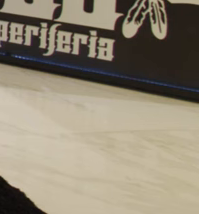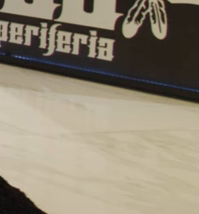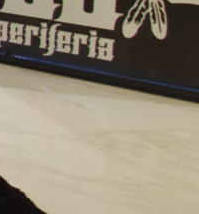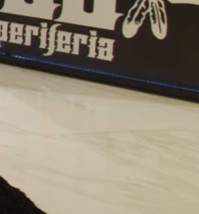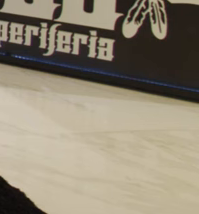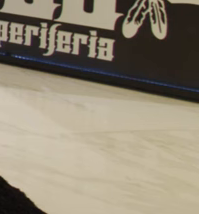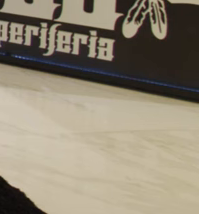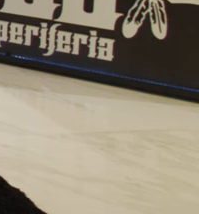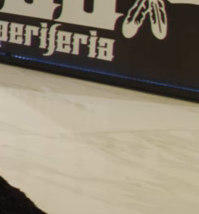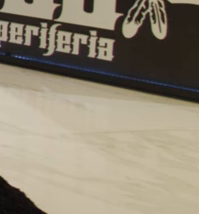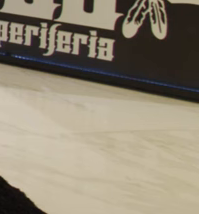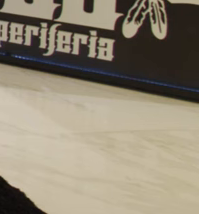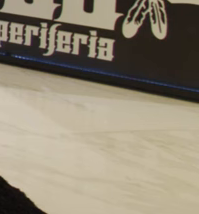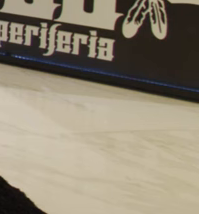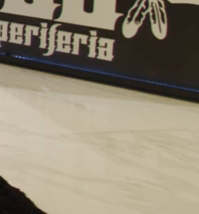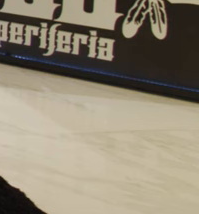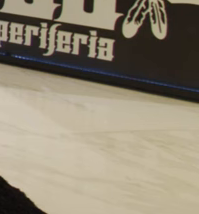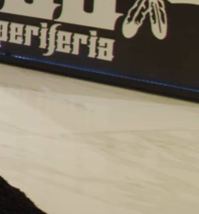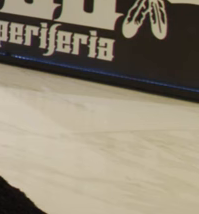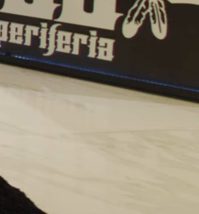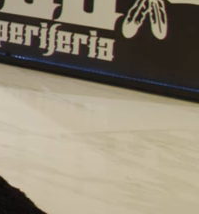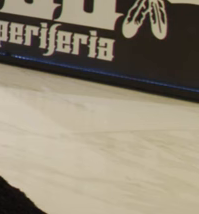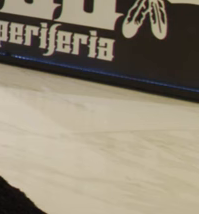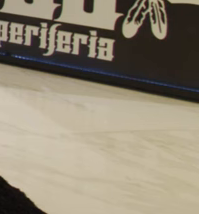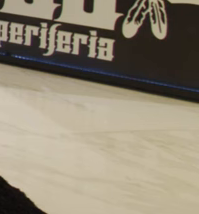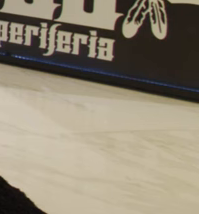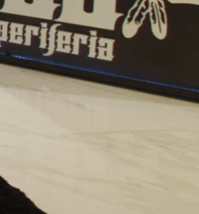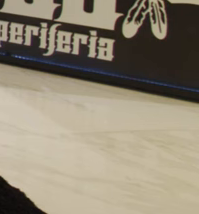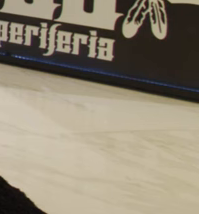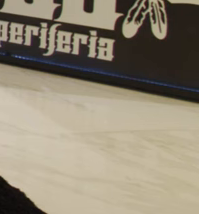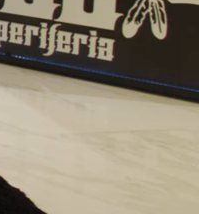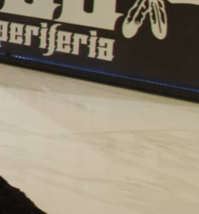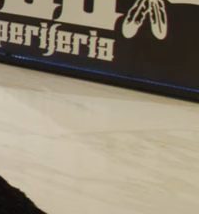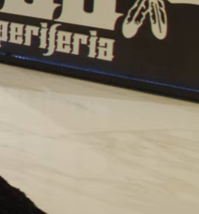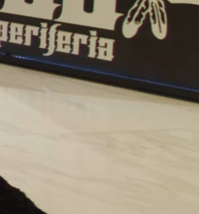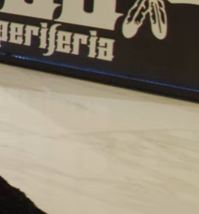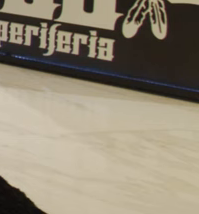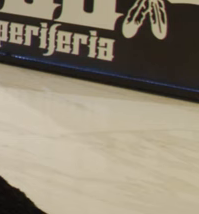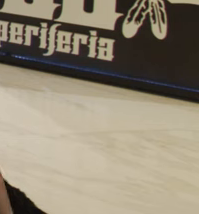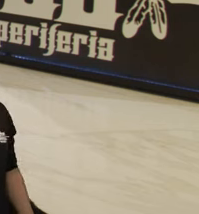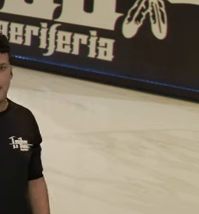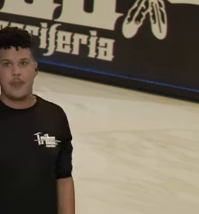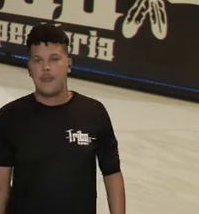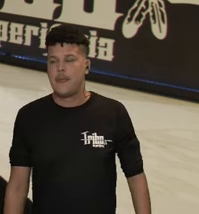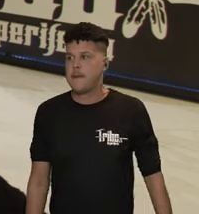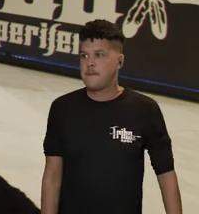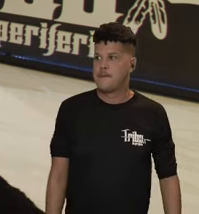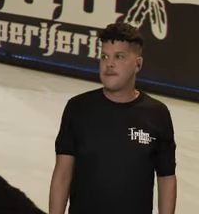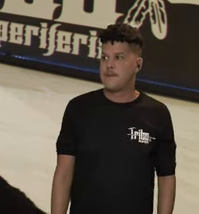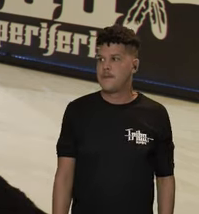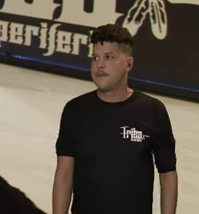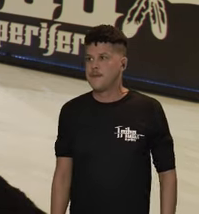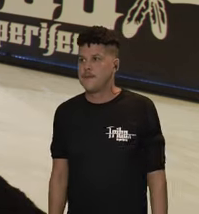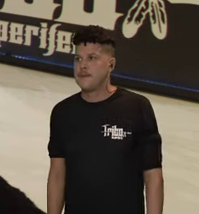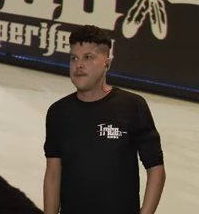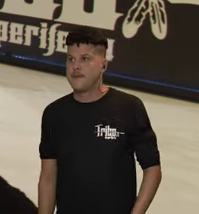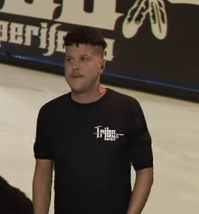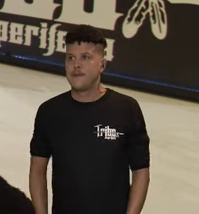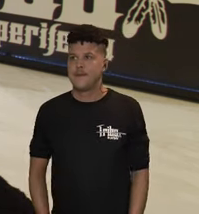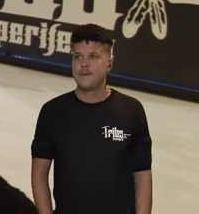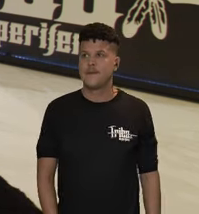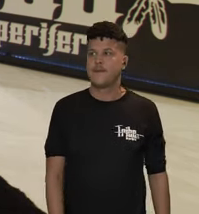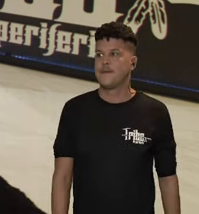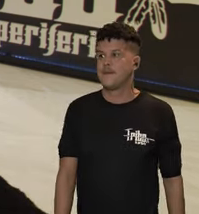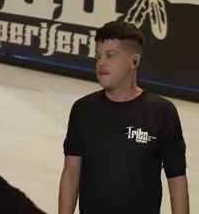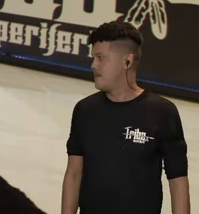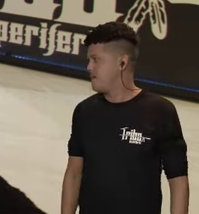chamada Conspiração, com a participação da nossa rainha Marília Mendonça, mano. Oh. Ah, coisa boa. Quem tá aí em casa aí,